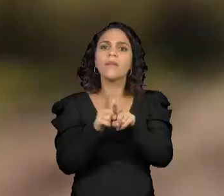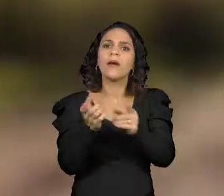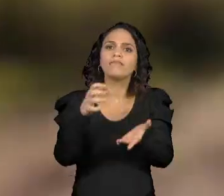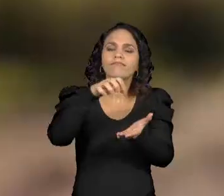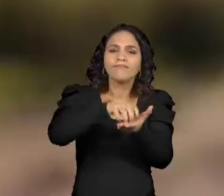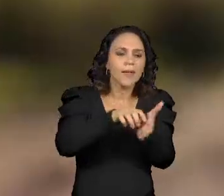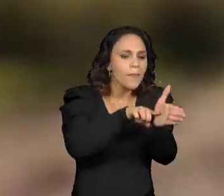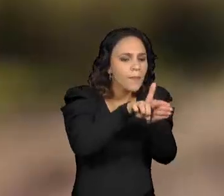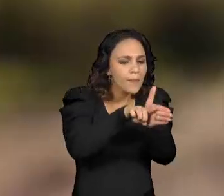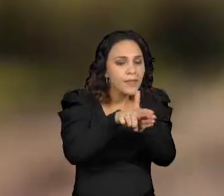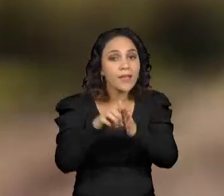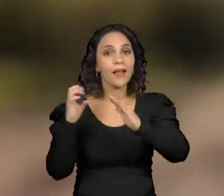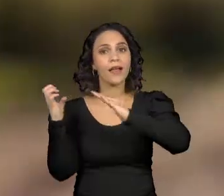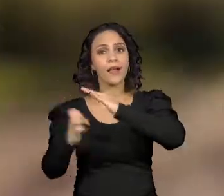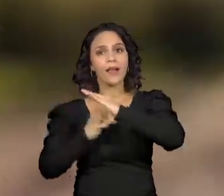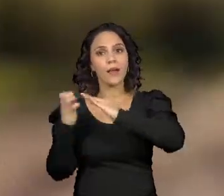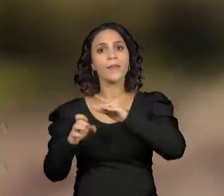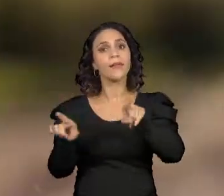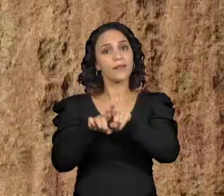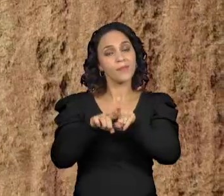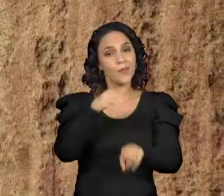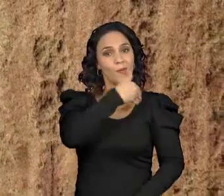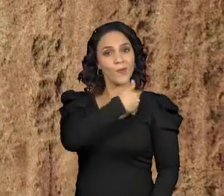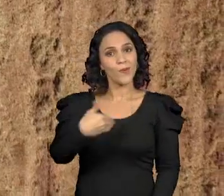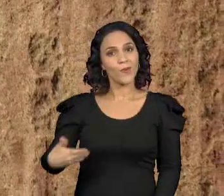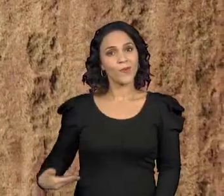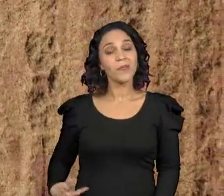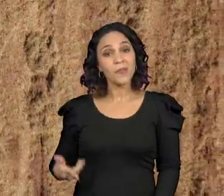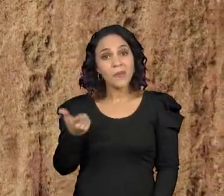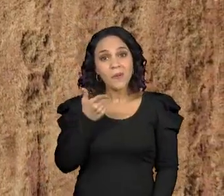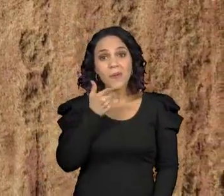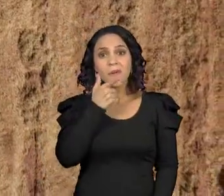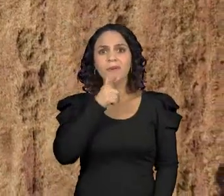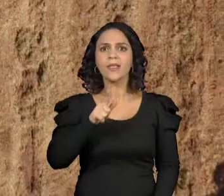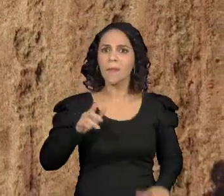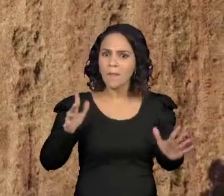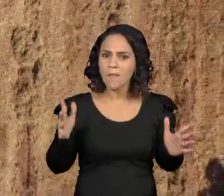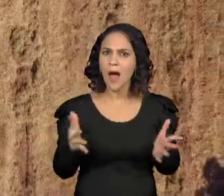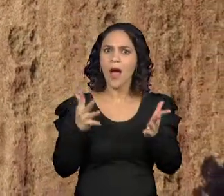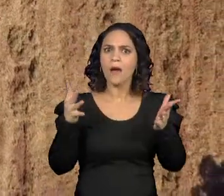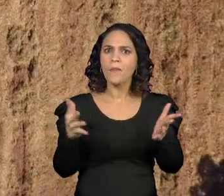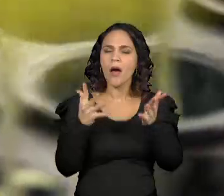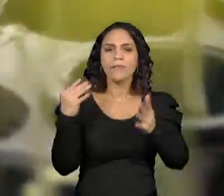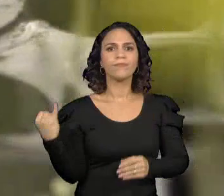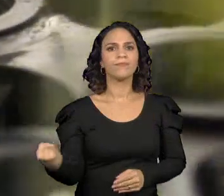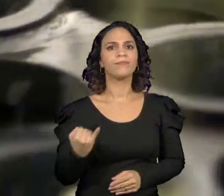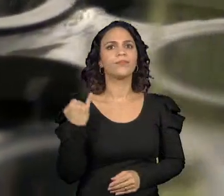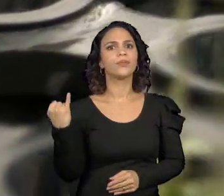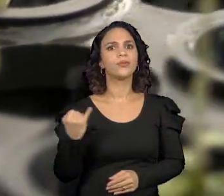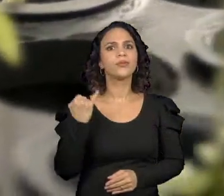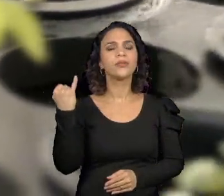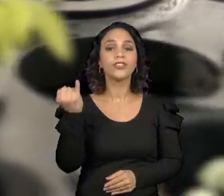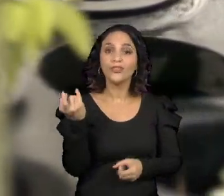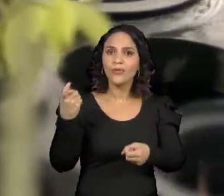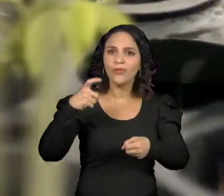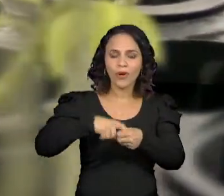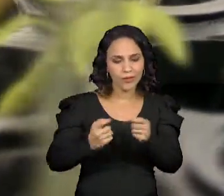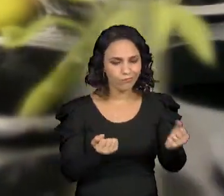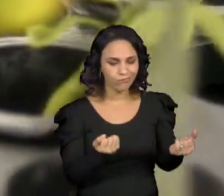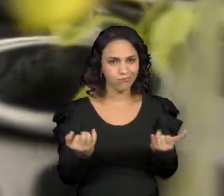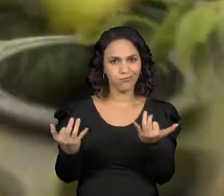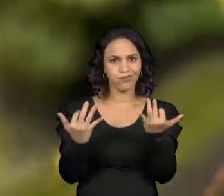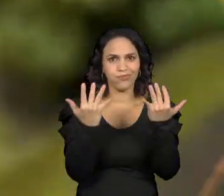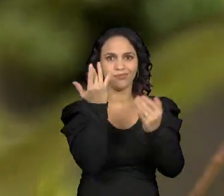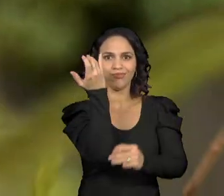pesquisa, empresas e o poder público resultaram em importantes ações de regeneração da